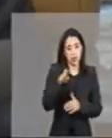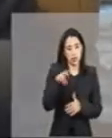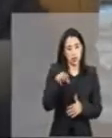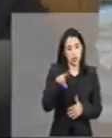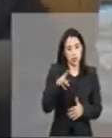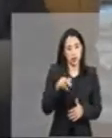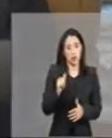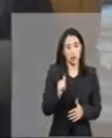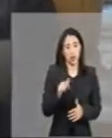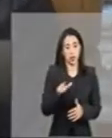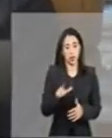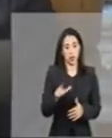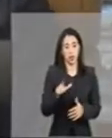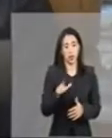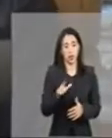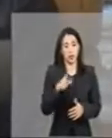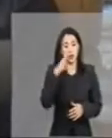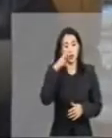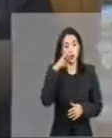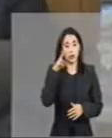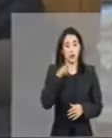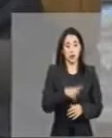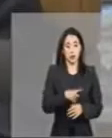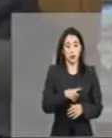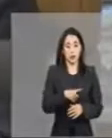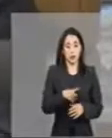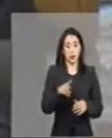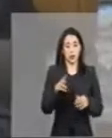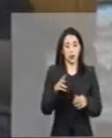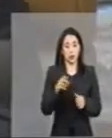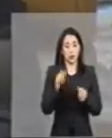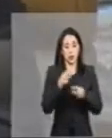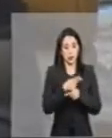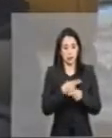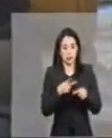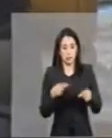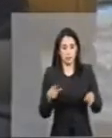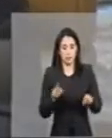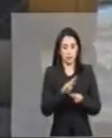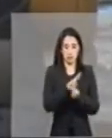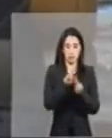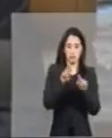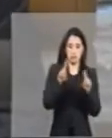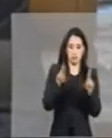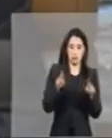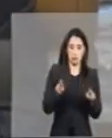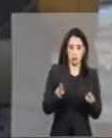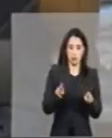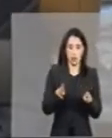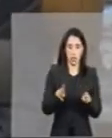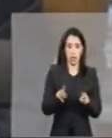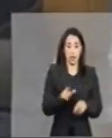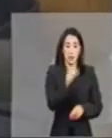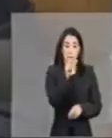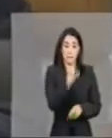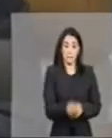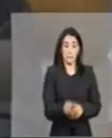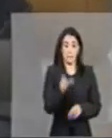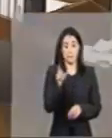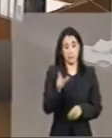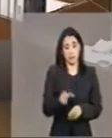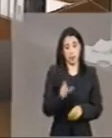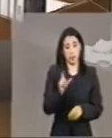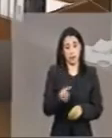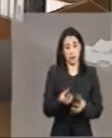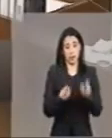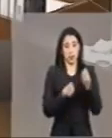ordenou diversas medidas constritivas, que é de caráter pessoal, como